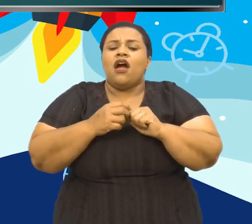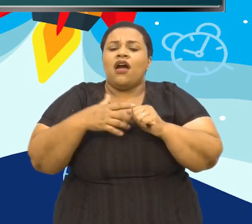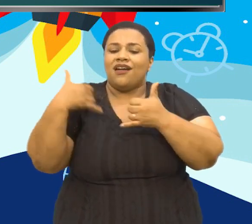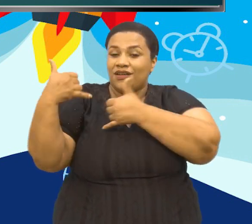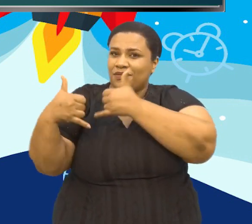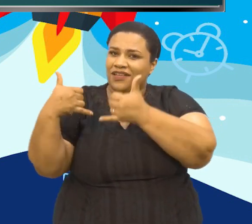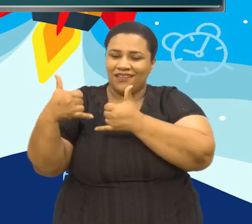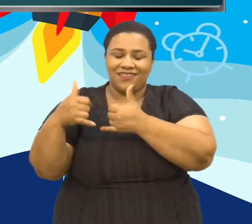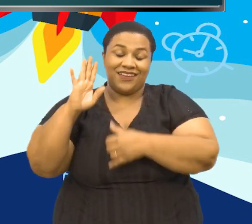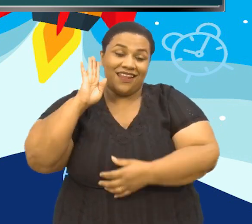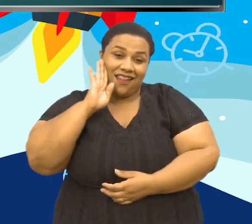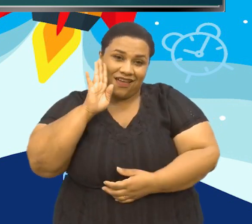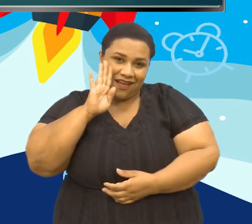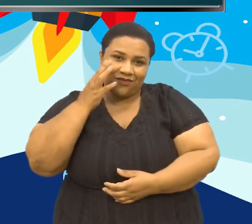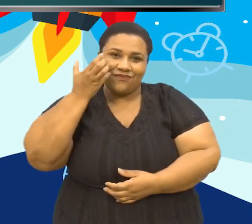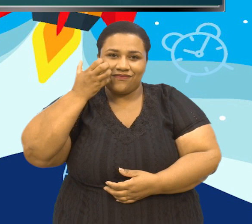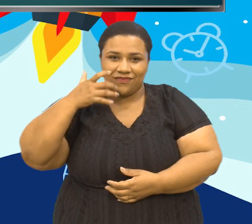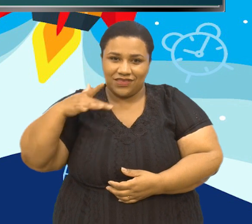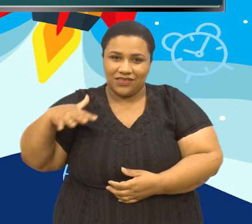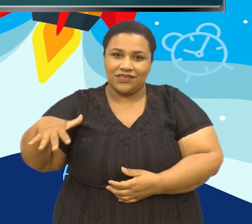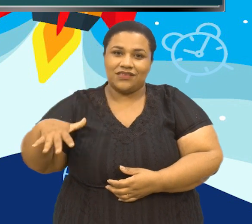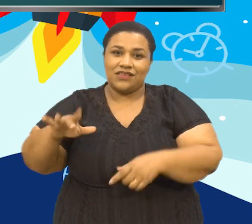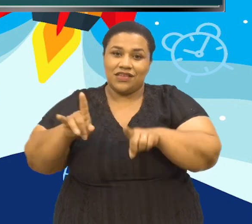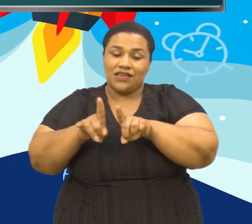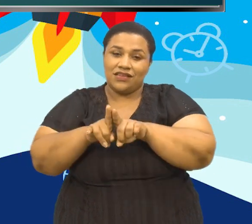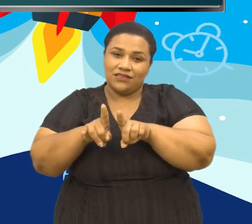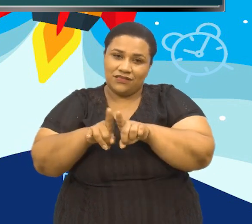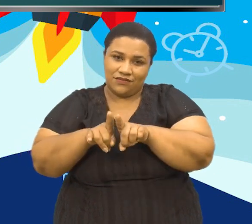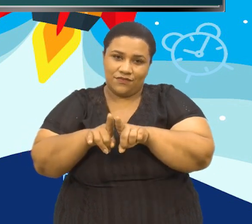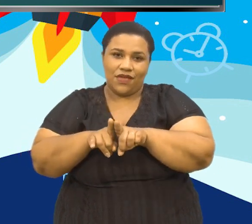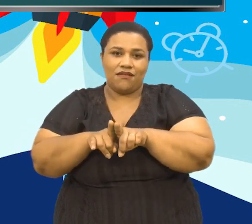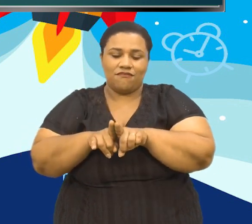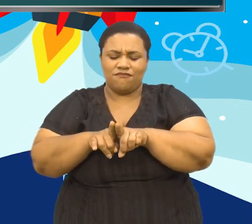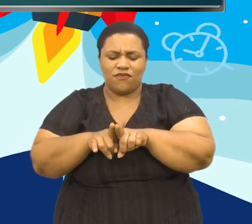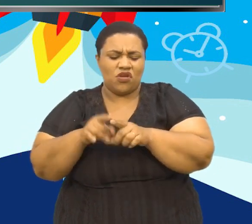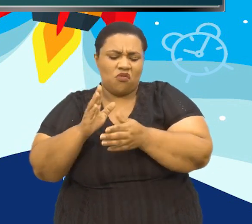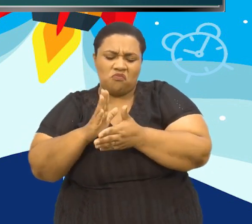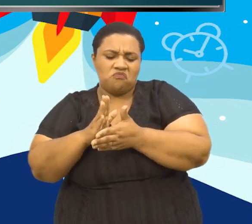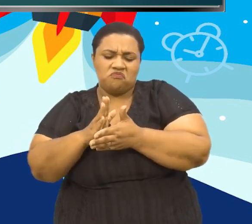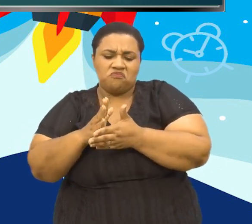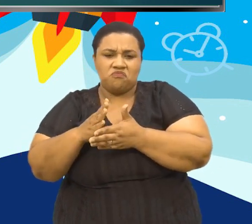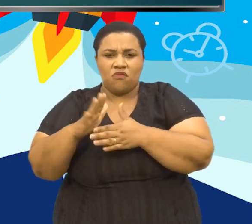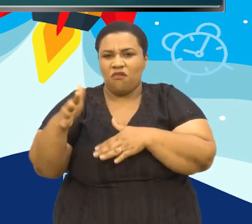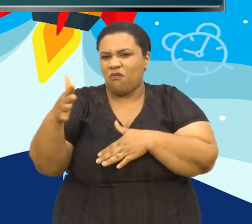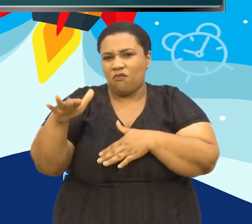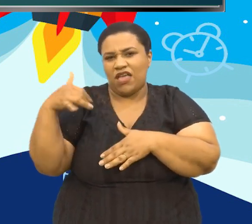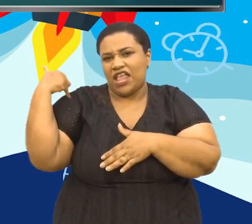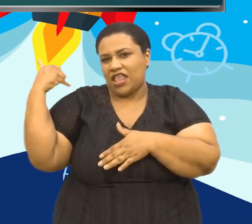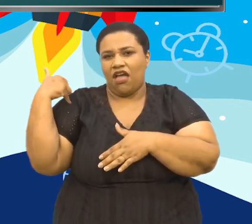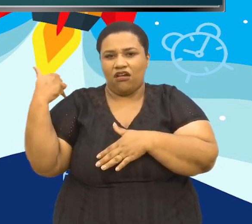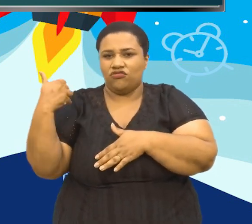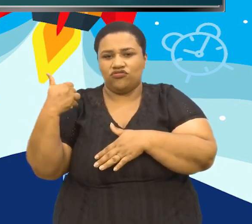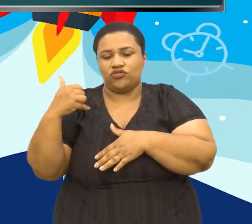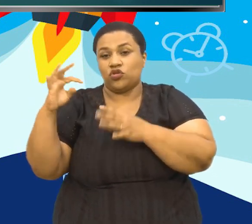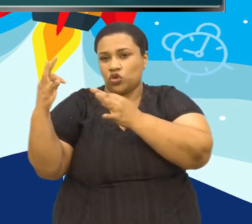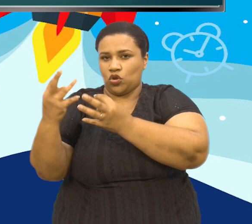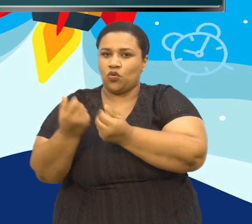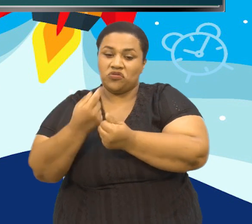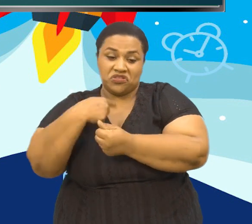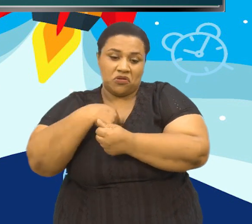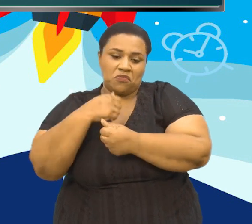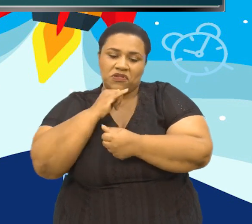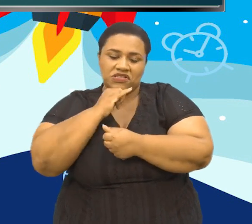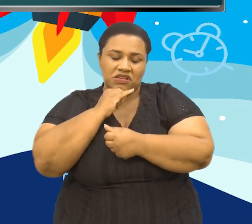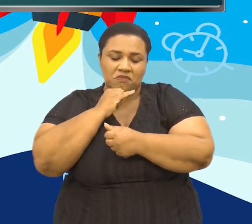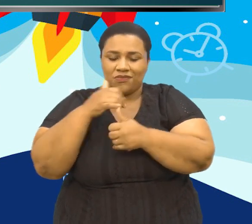muito boa para as crianças, mas também pode ser adequado a qualquer idade. Eu, por exemplo, brinco de stop até